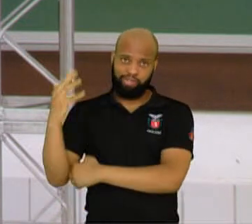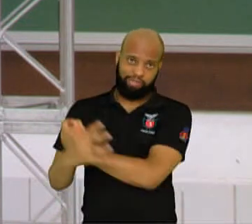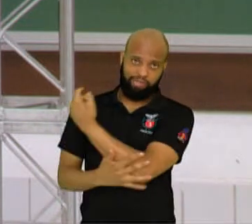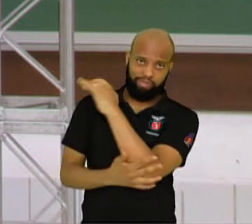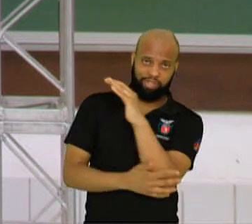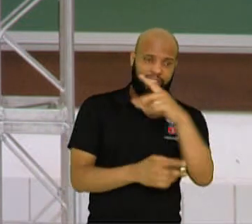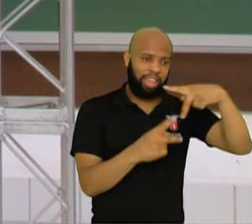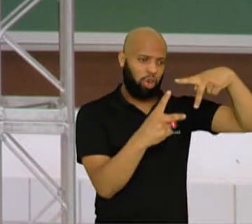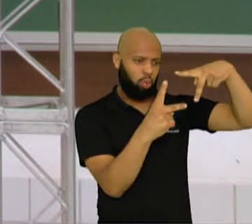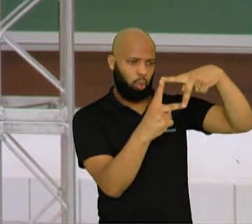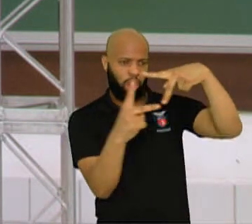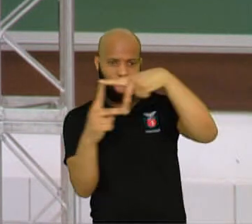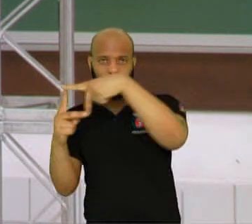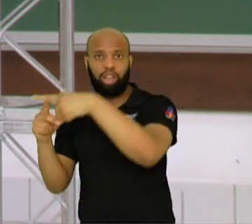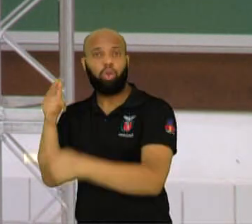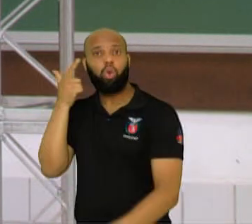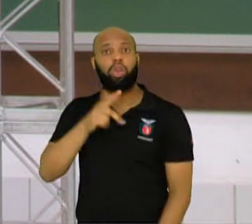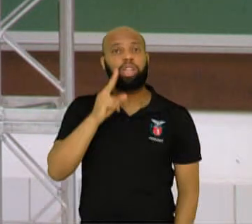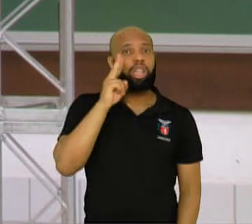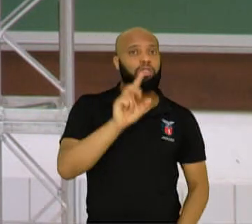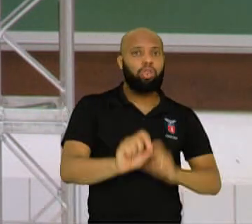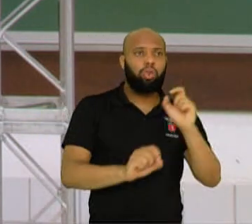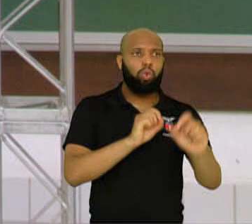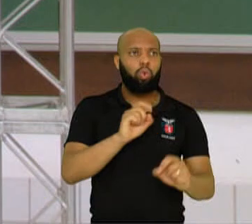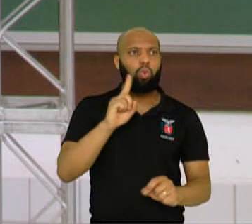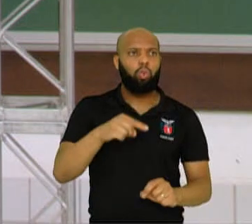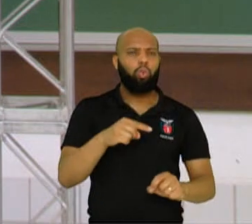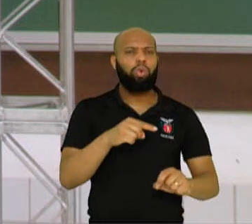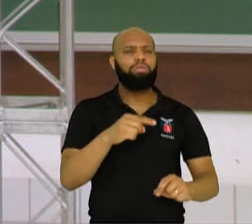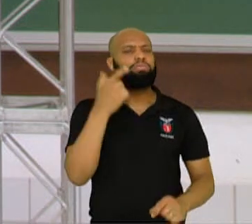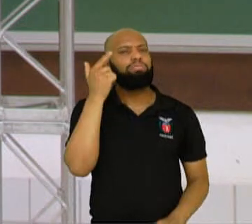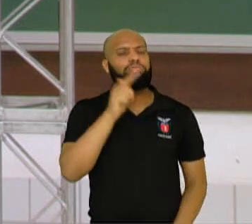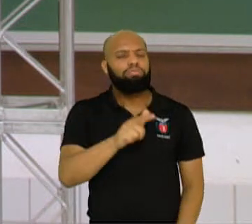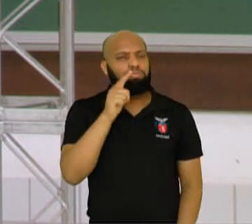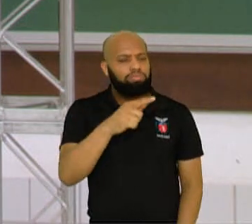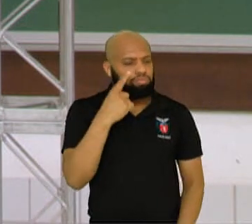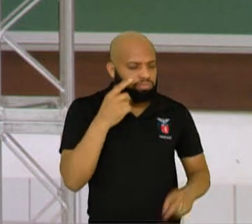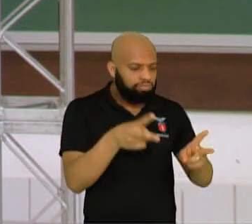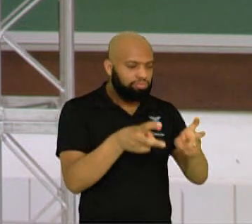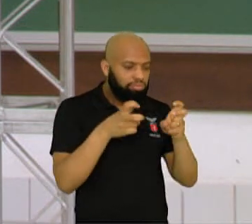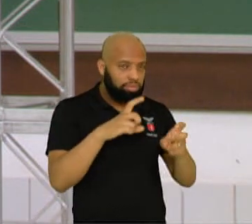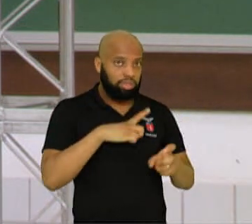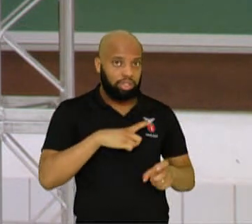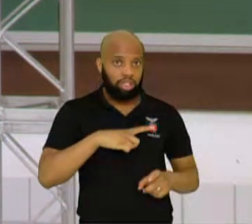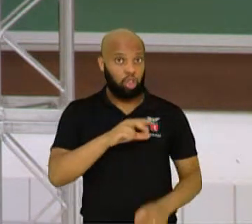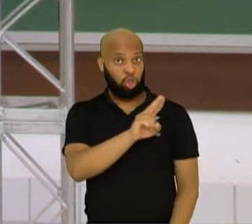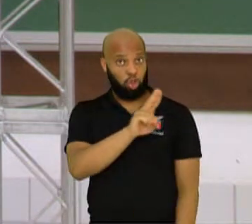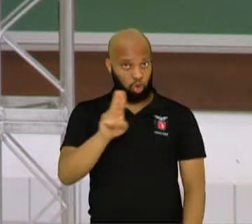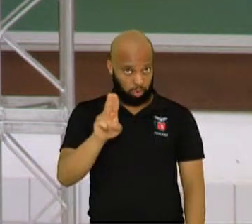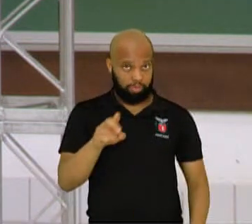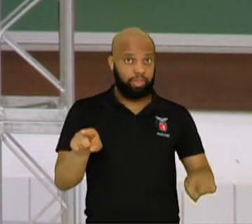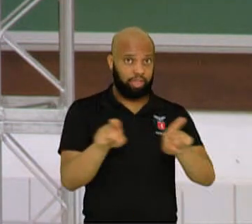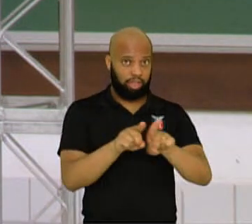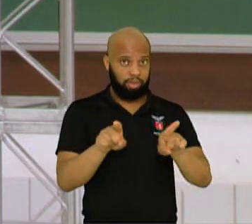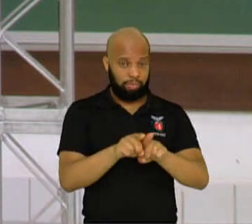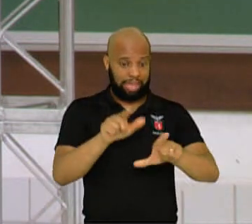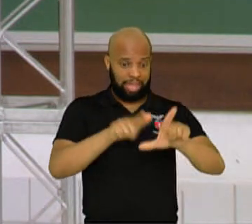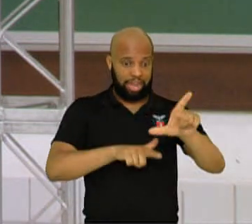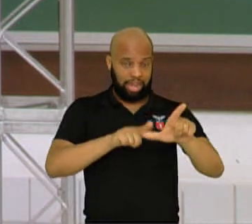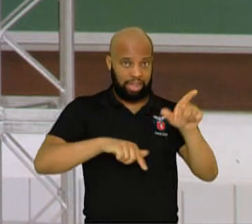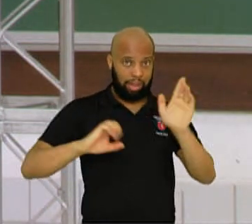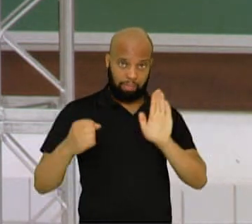Cada quadradinho eu consigo ver o que mesmo? Cada janelinha de elemento eu consigo ver o seu nome, o